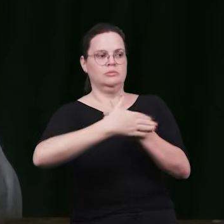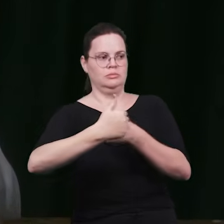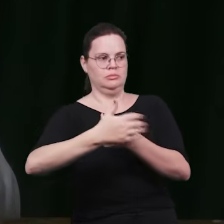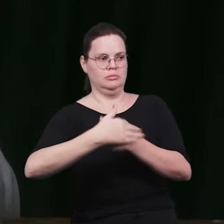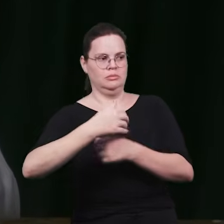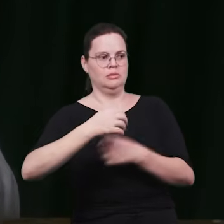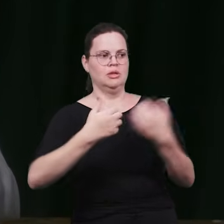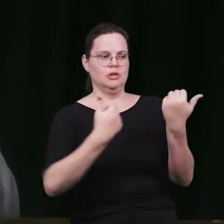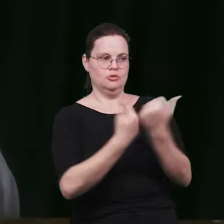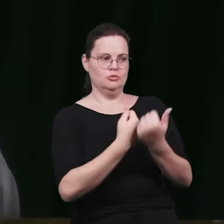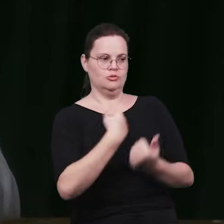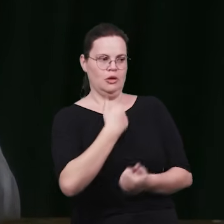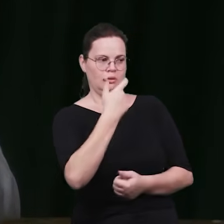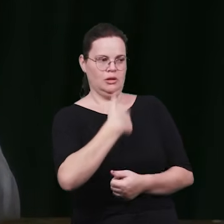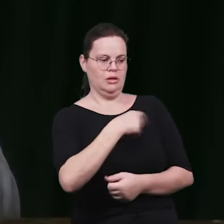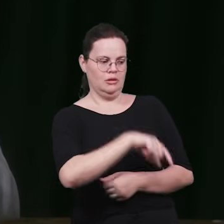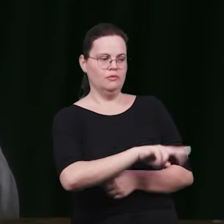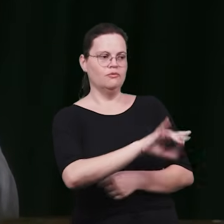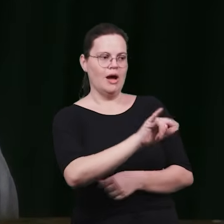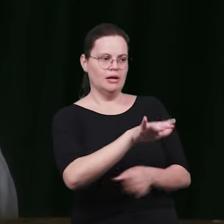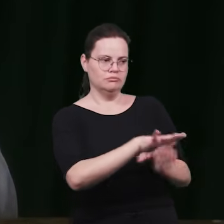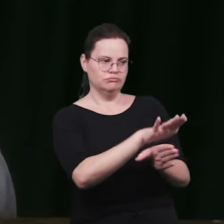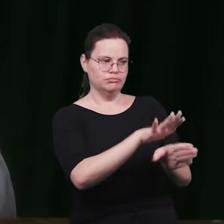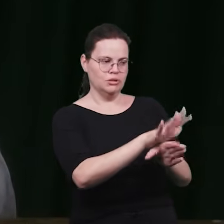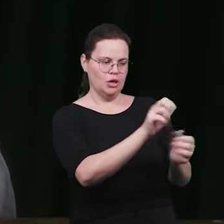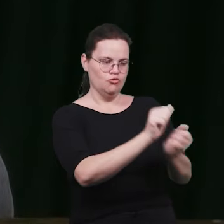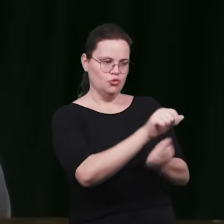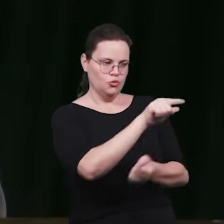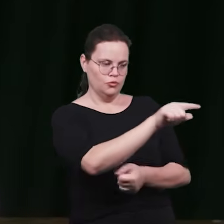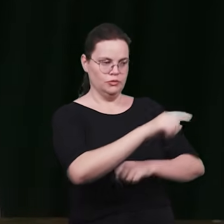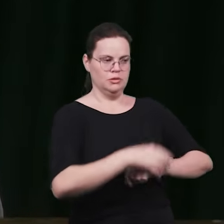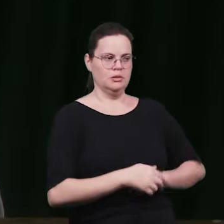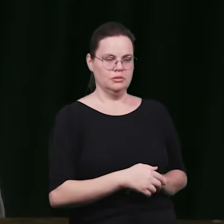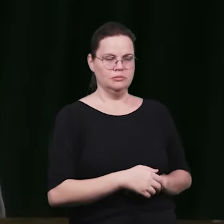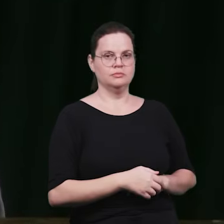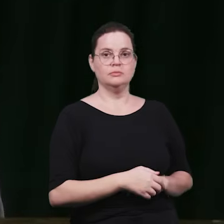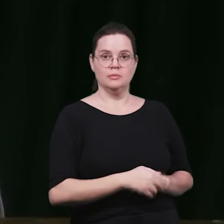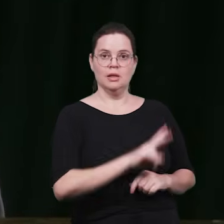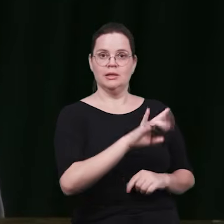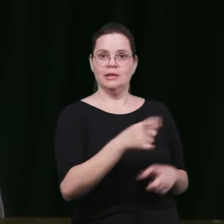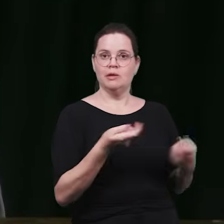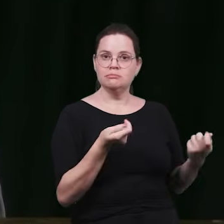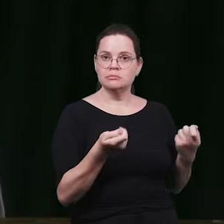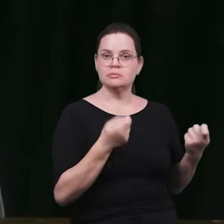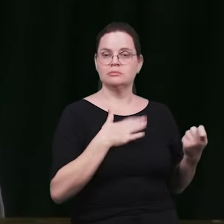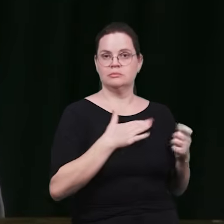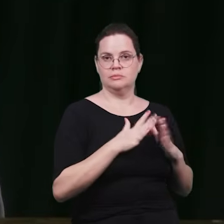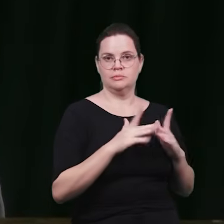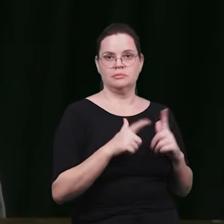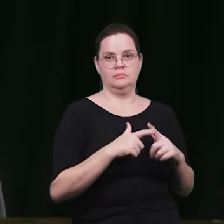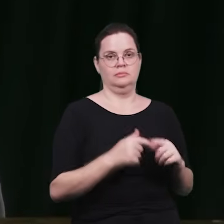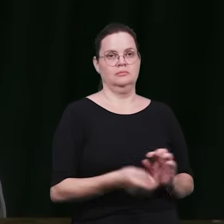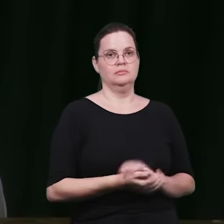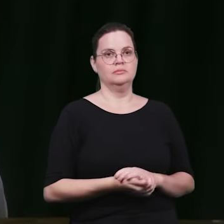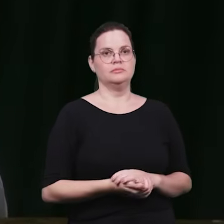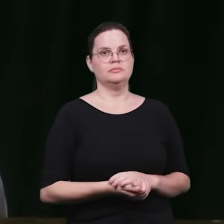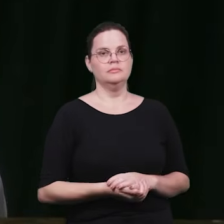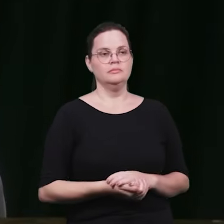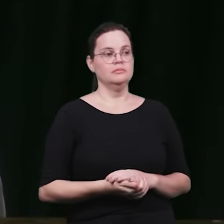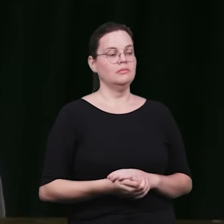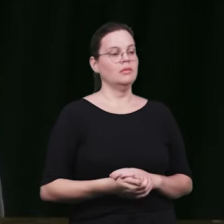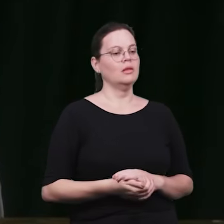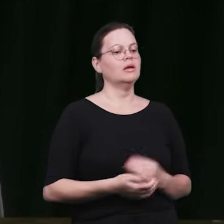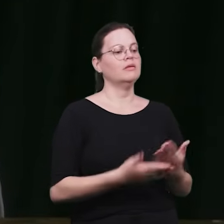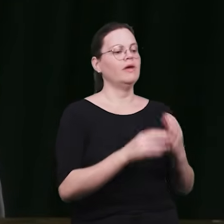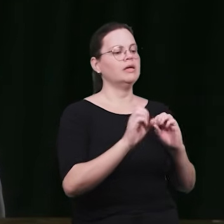que vai me substituir aqui, que vai estar à frente da minha igreja". E ele falou assim: "Que vai